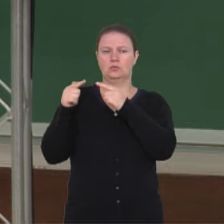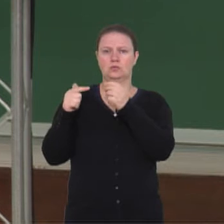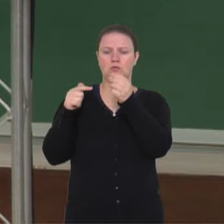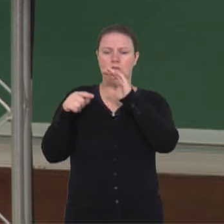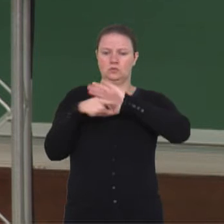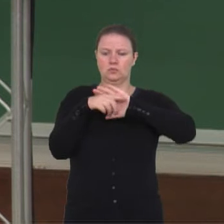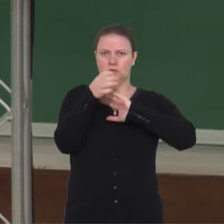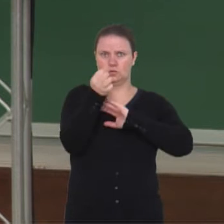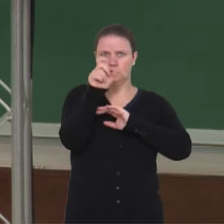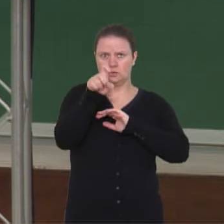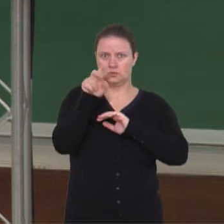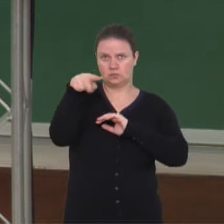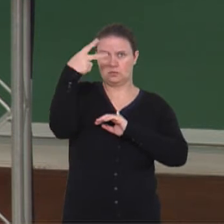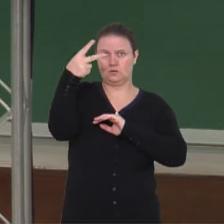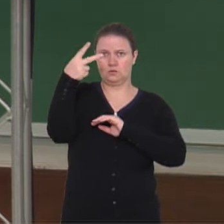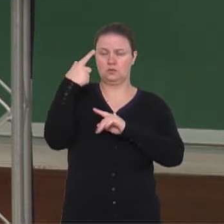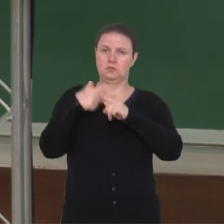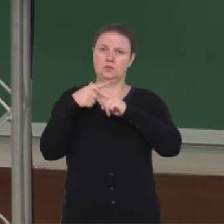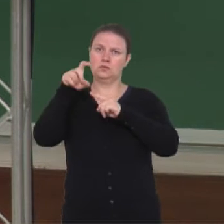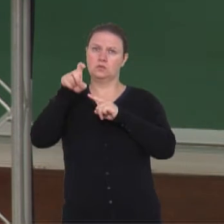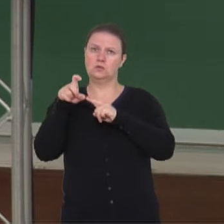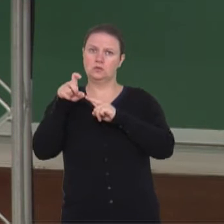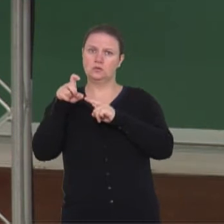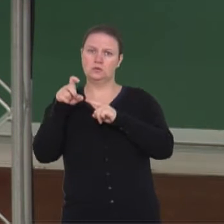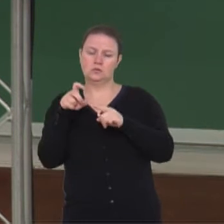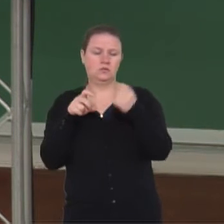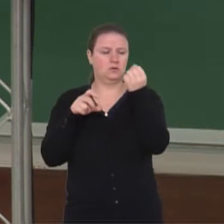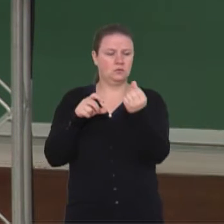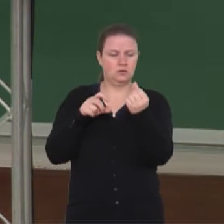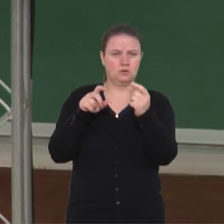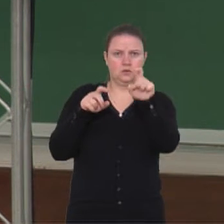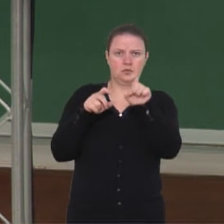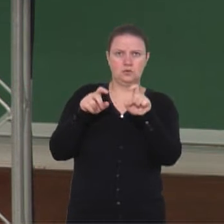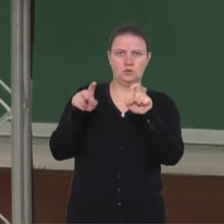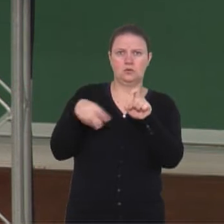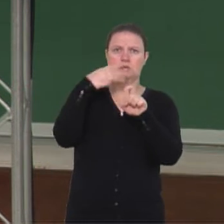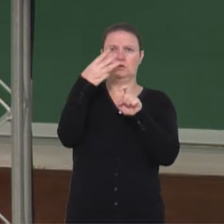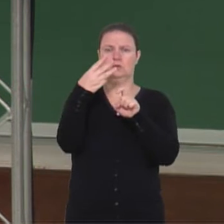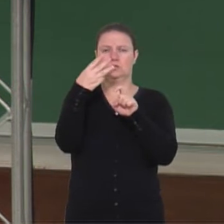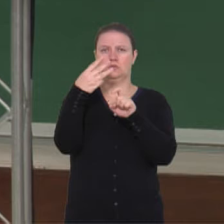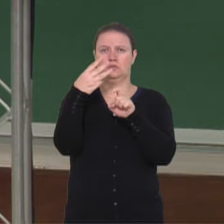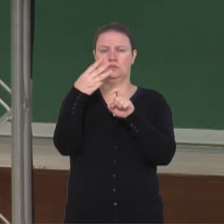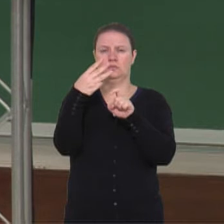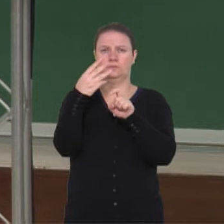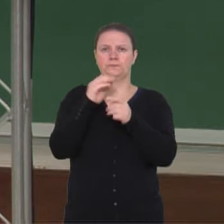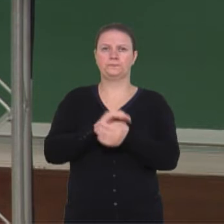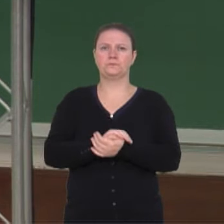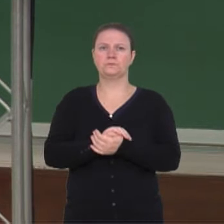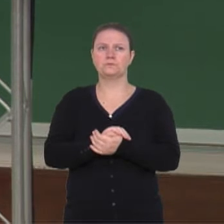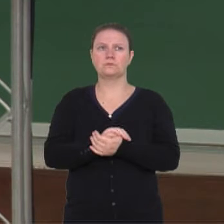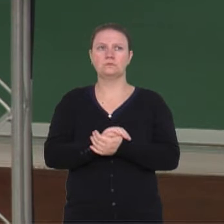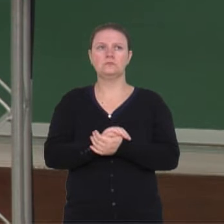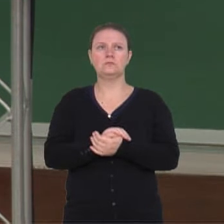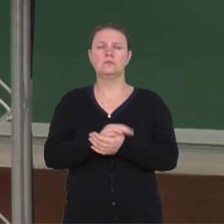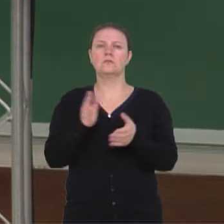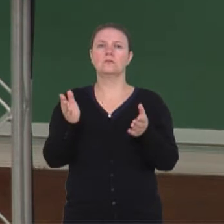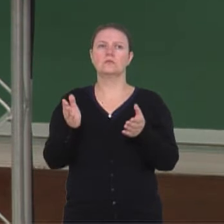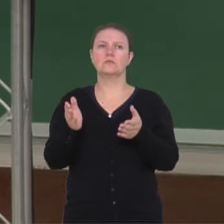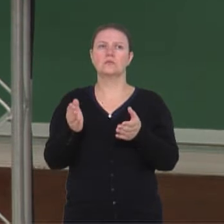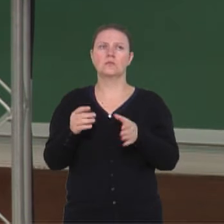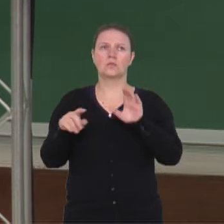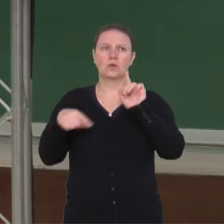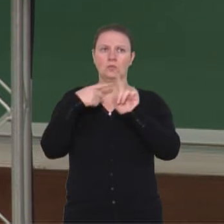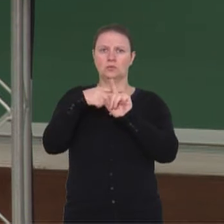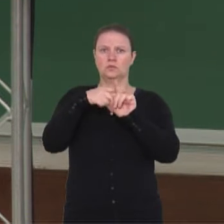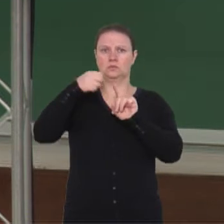negativo 6x ao quadrado vezes x, negativo 6x ao cubo. Negativo 6x ao quadrado vezes negativo 2,